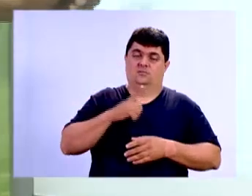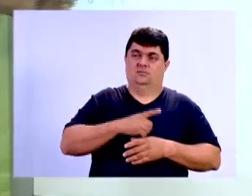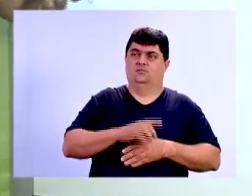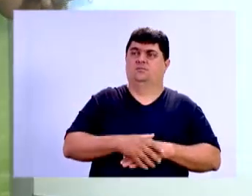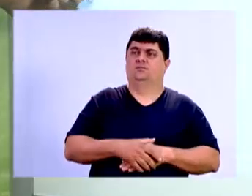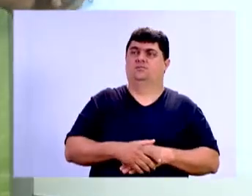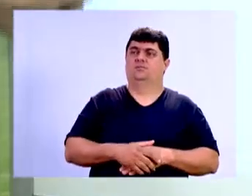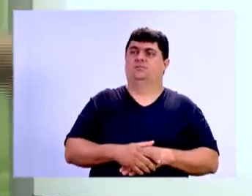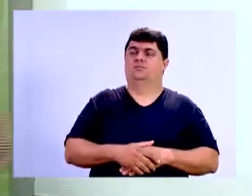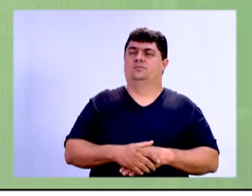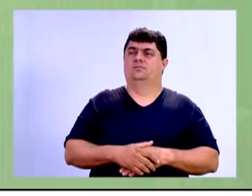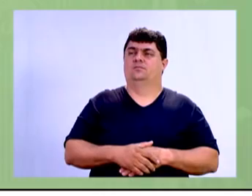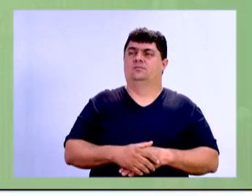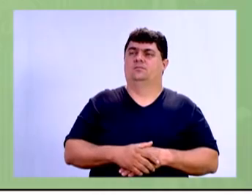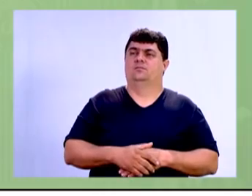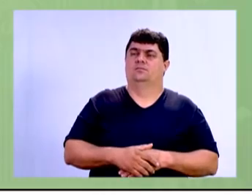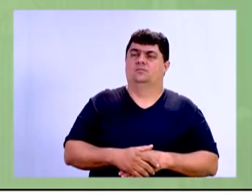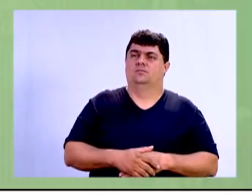aí.